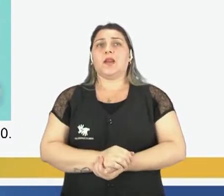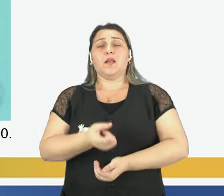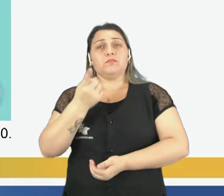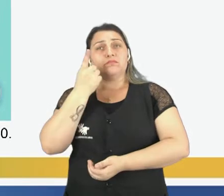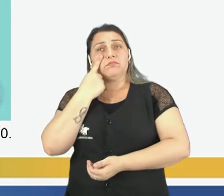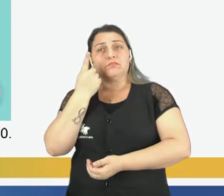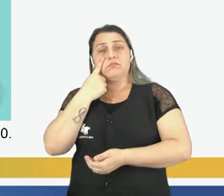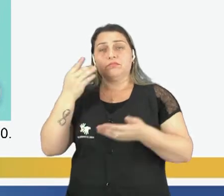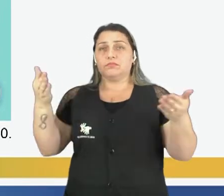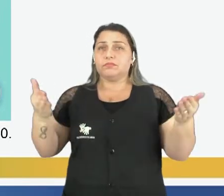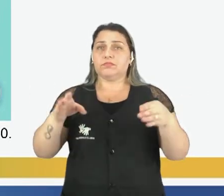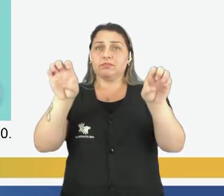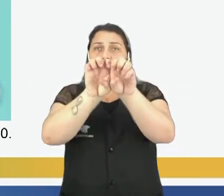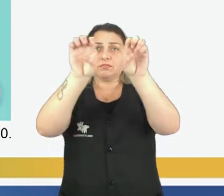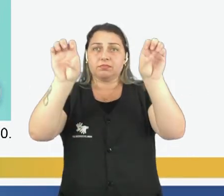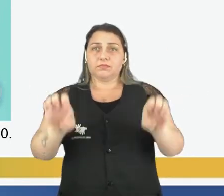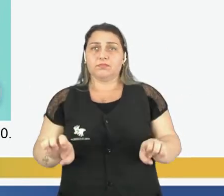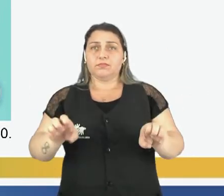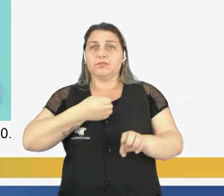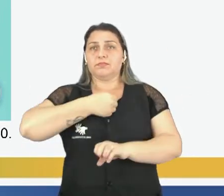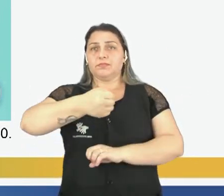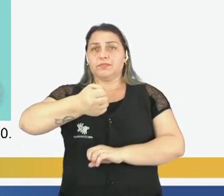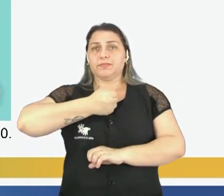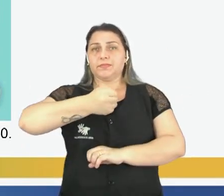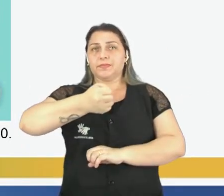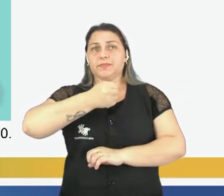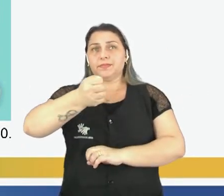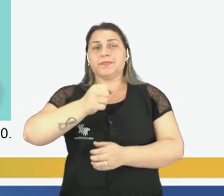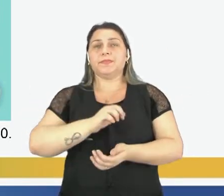Vejamos agora a estrutura da reportagem.